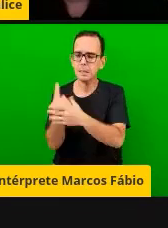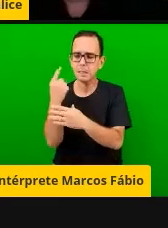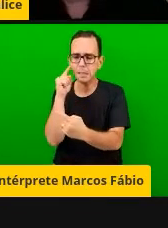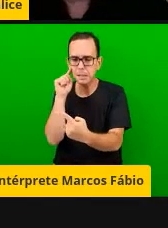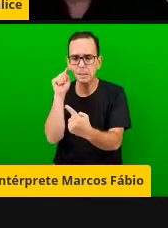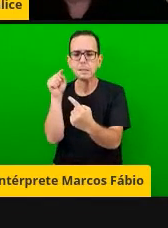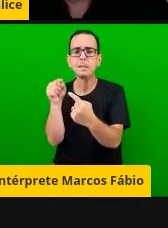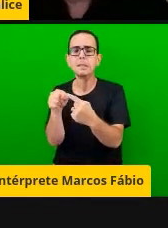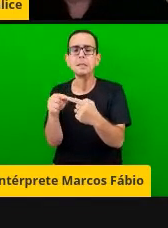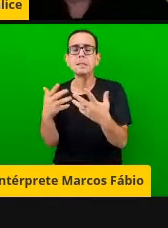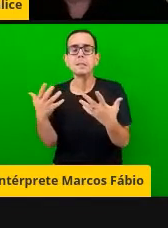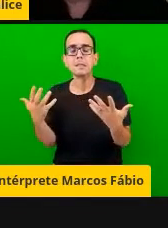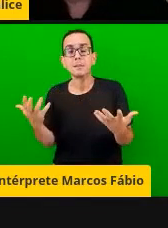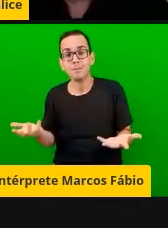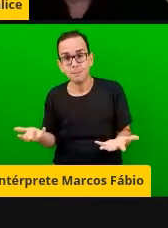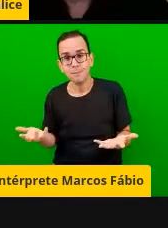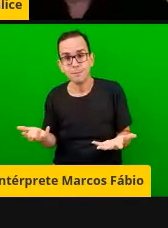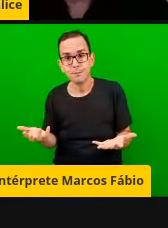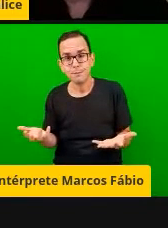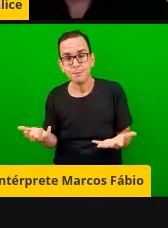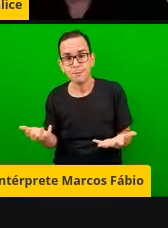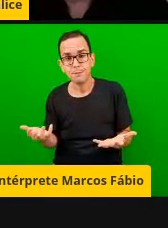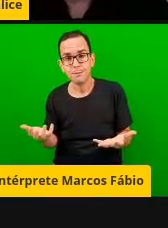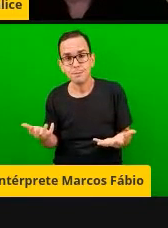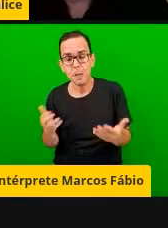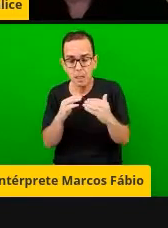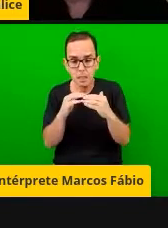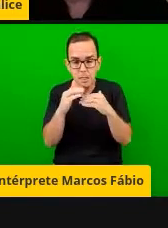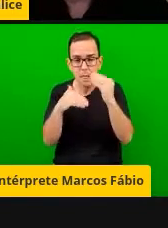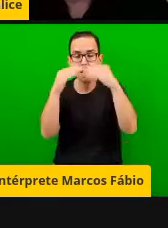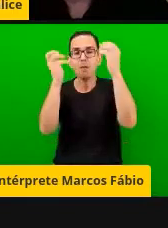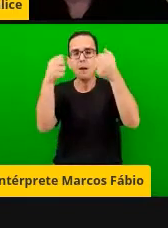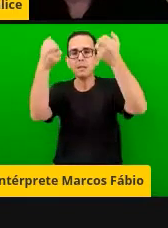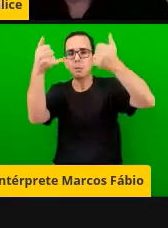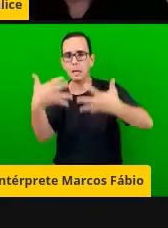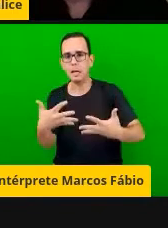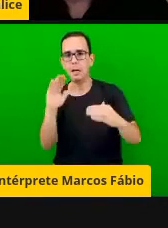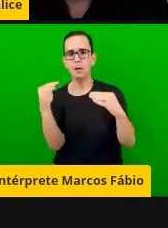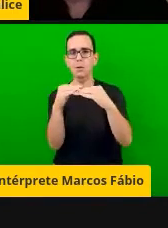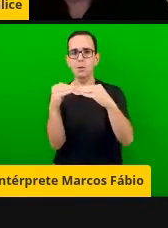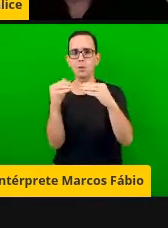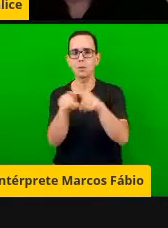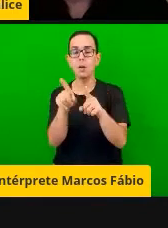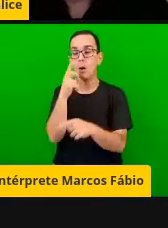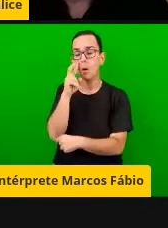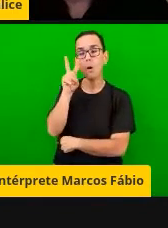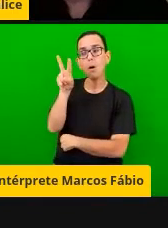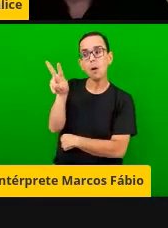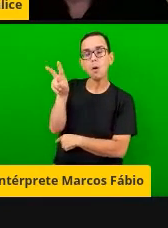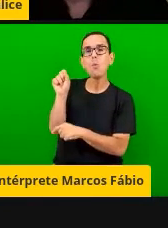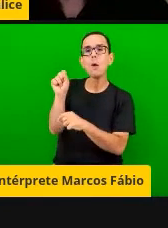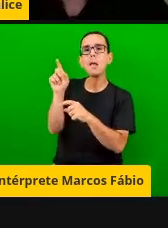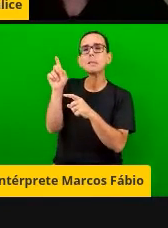aí, e os meninos vão conversar bastante sobre isso, né? Então, olha que coisa